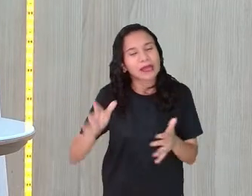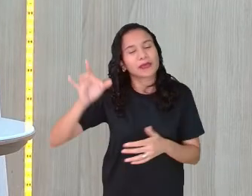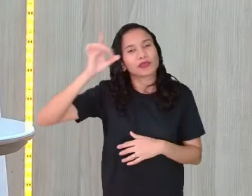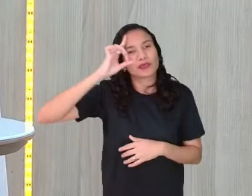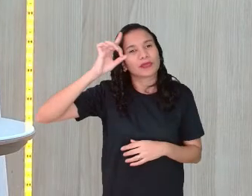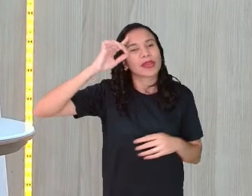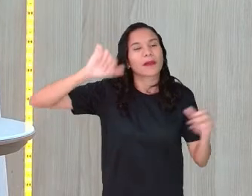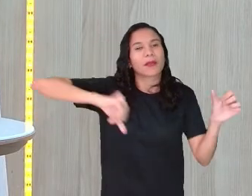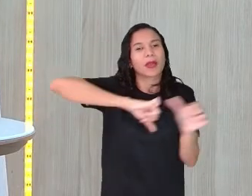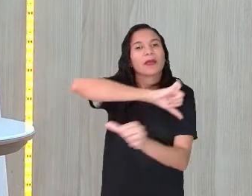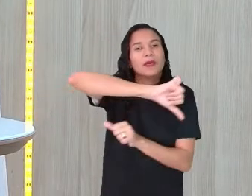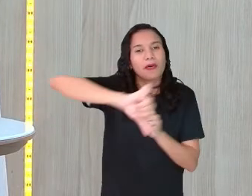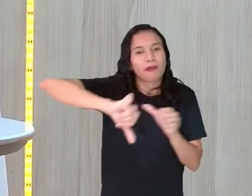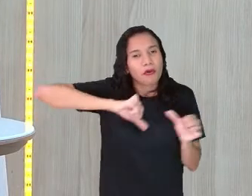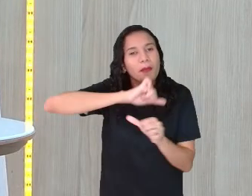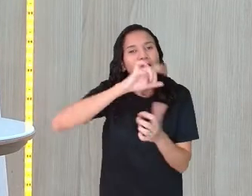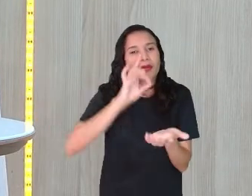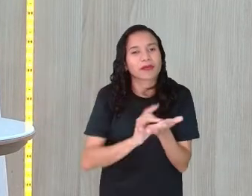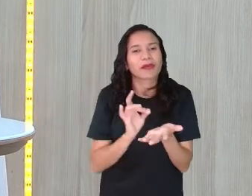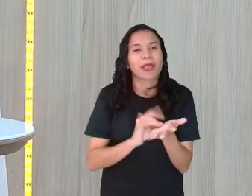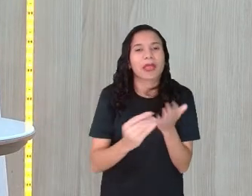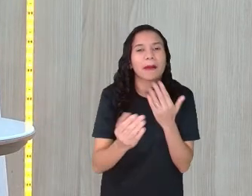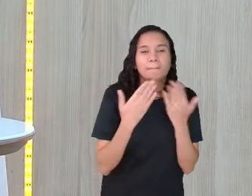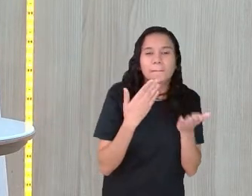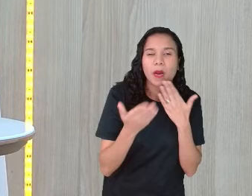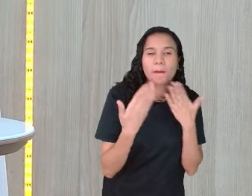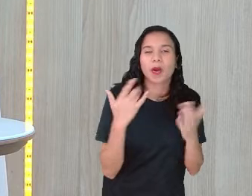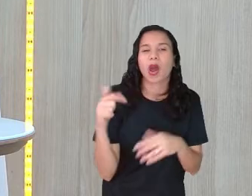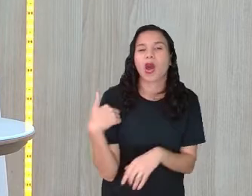para transformar, né, dialogar, a gente